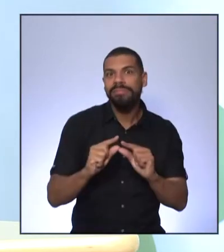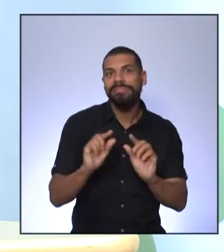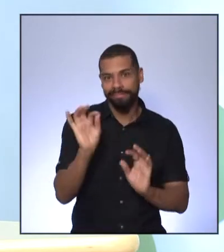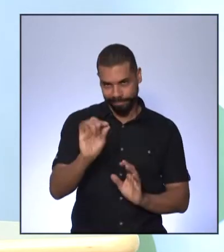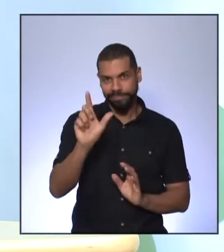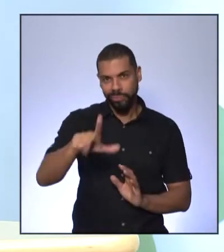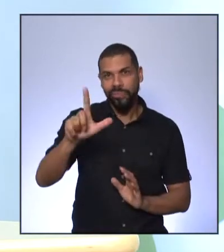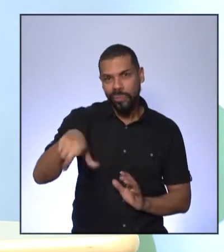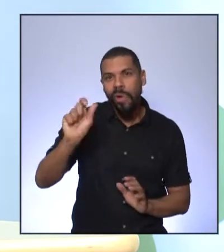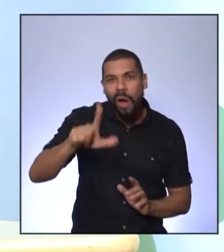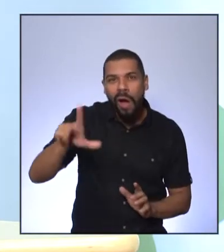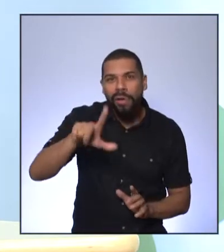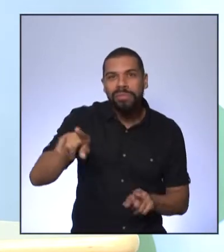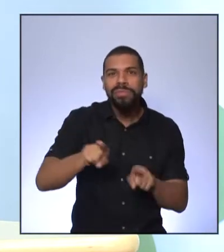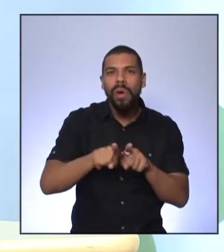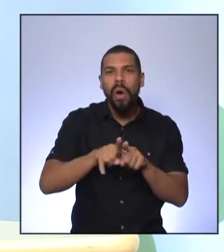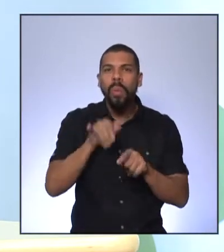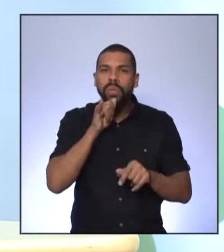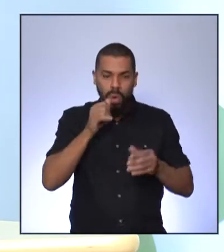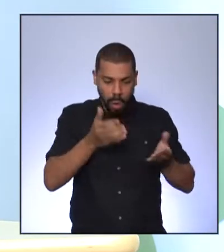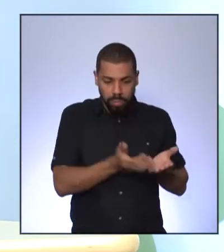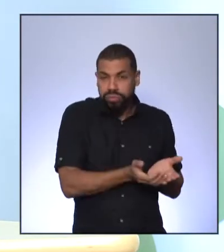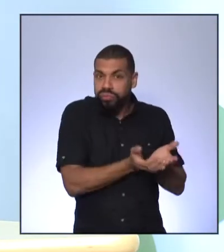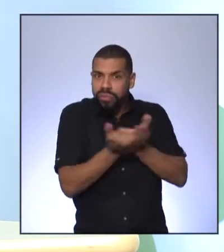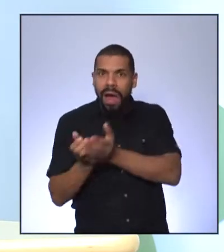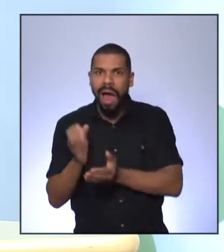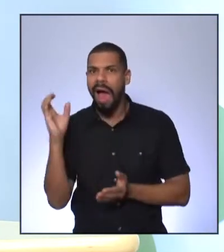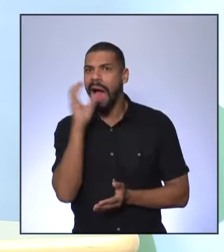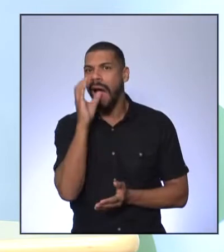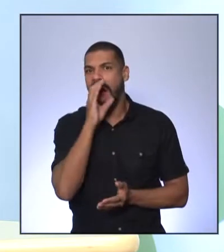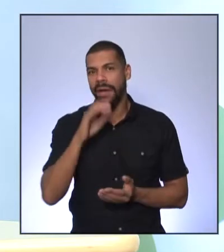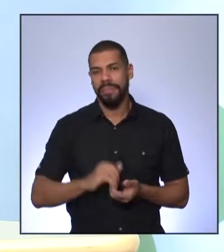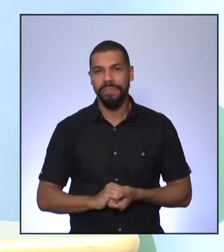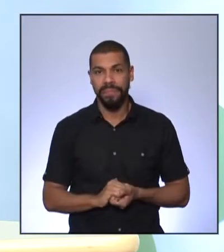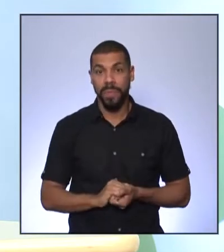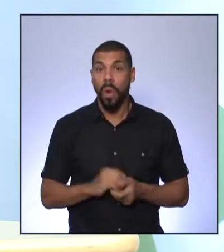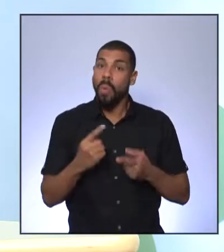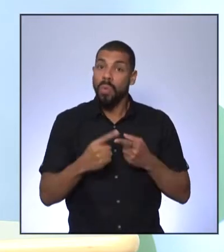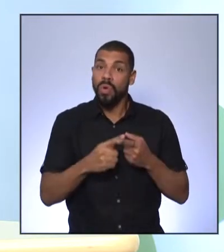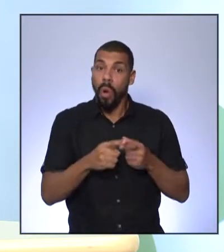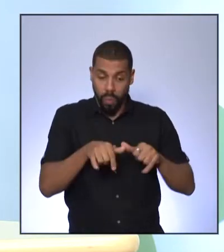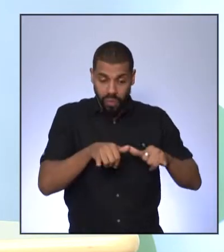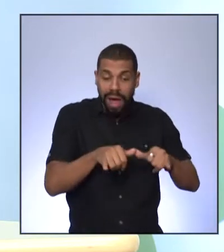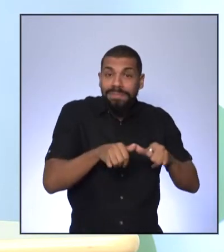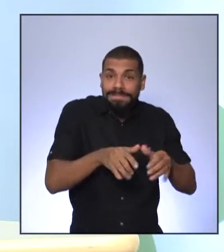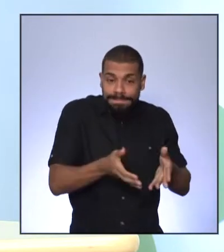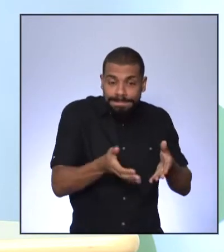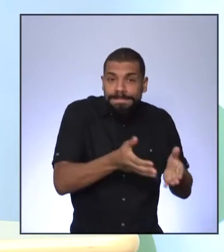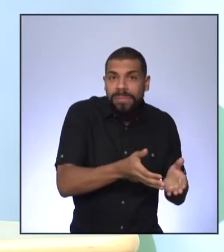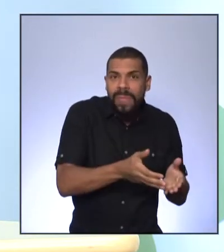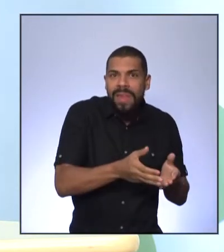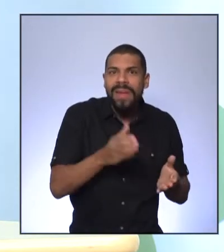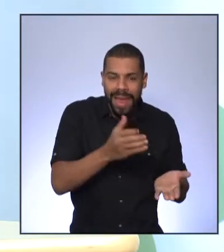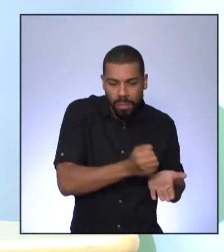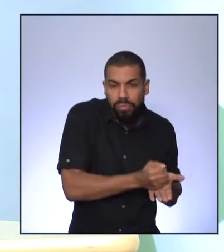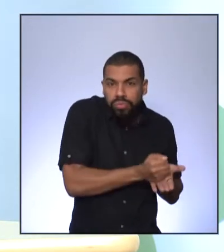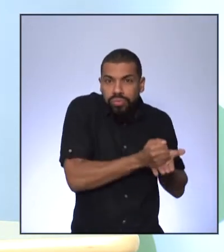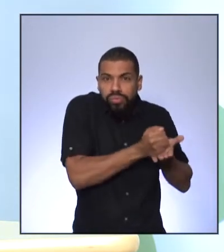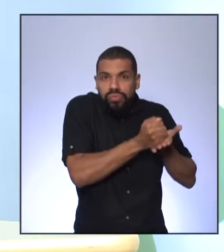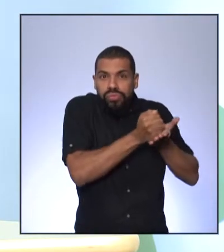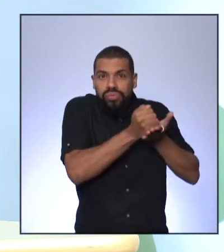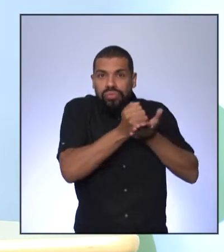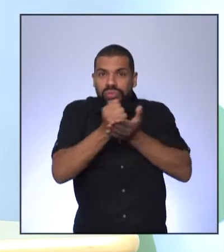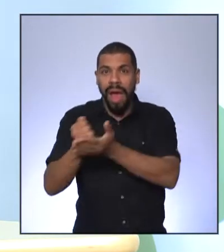coisa com o meu carrinho? Depois que eu terminar o meu serviço, o meu trabalho, o meu carrinho vai continuar ali. Então, é esse o papel do catalisador. Ele faz